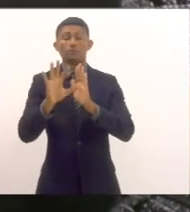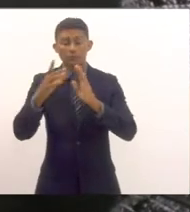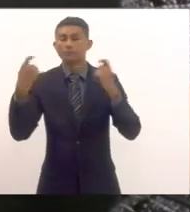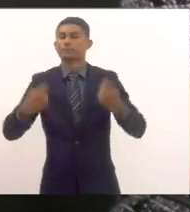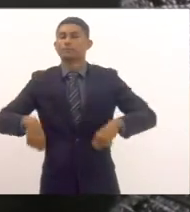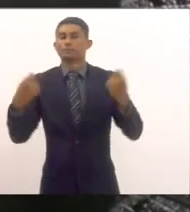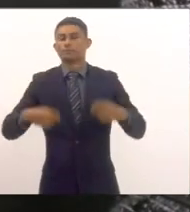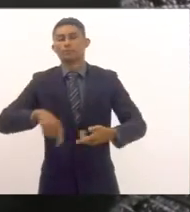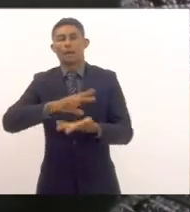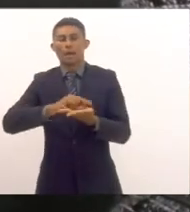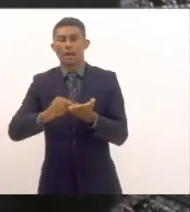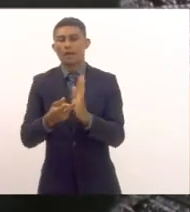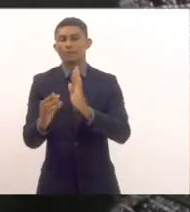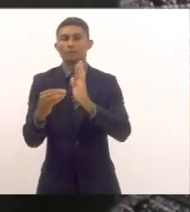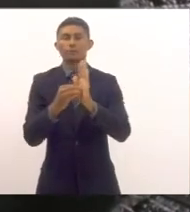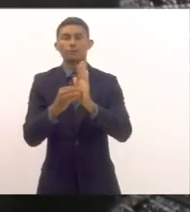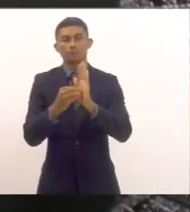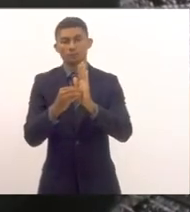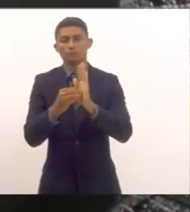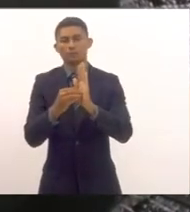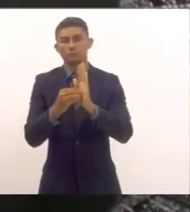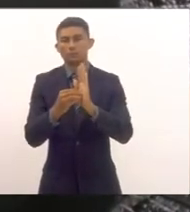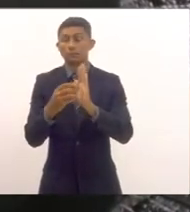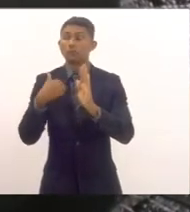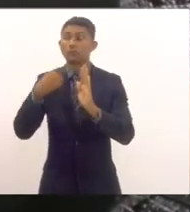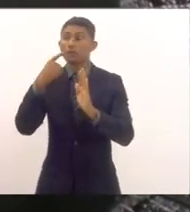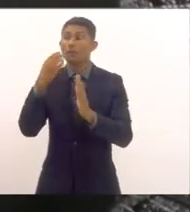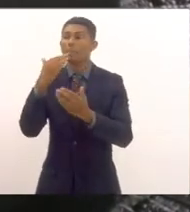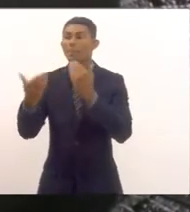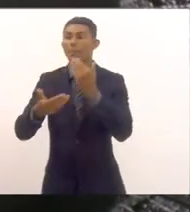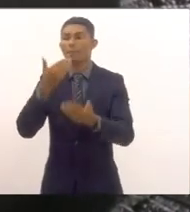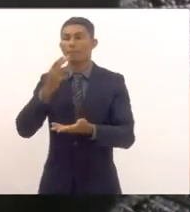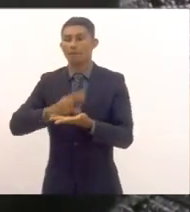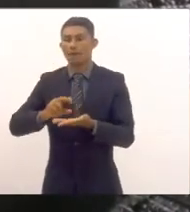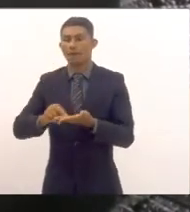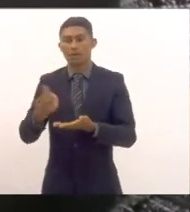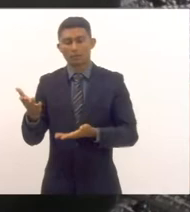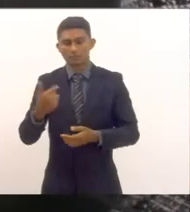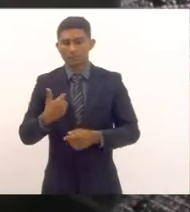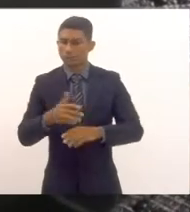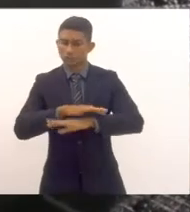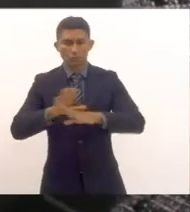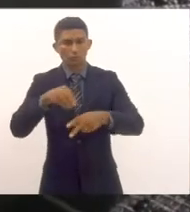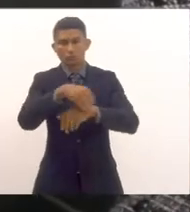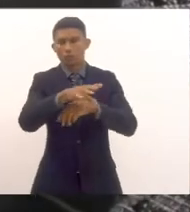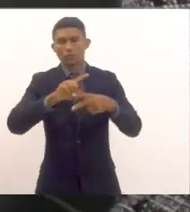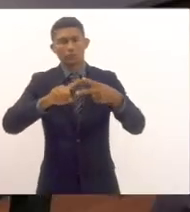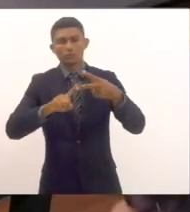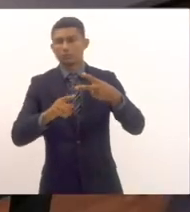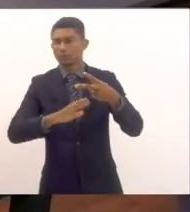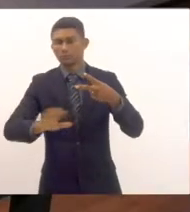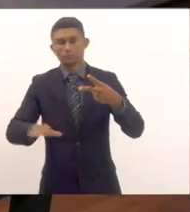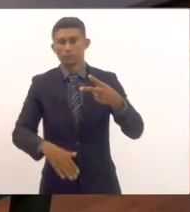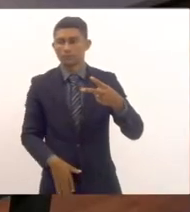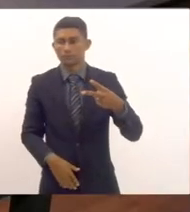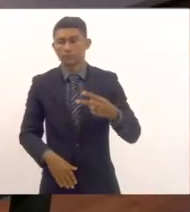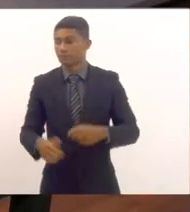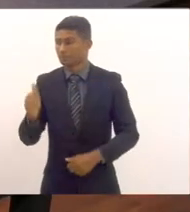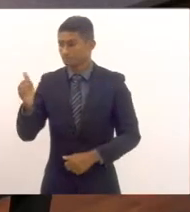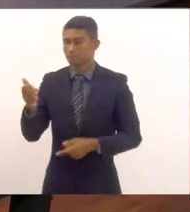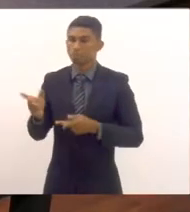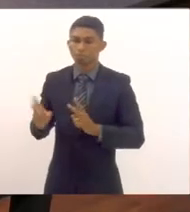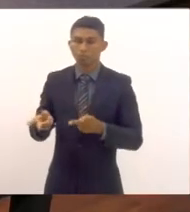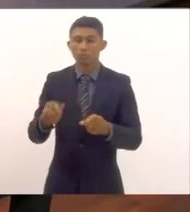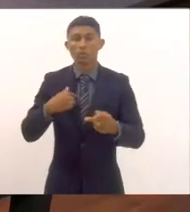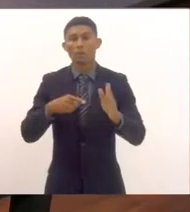então também requisitar vocês acharam possível realizar atrás existentes só isso como sugestão é bem eu dei uma cochilada